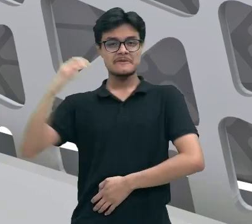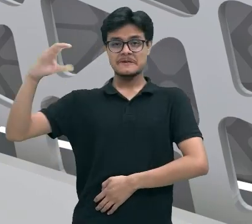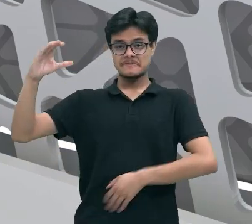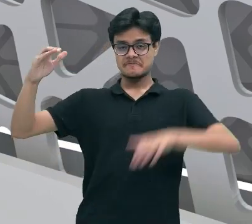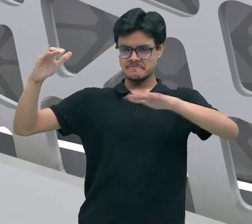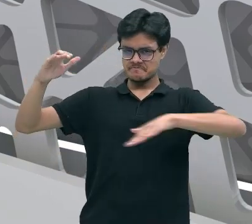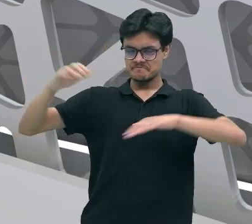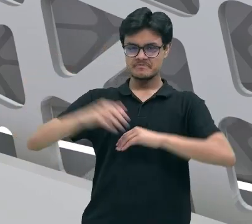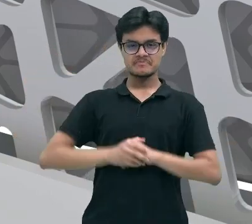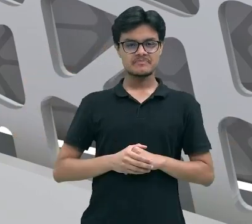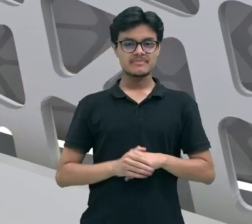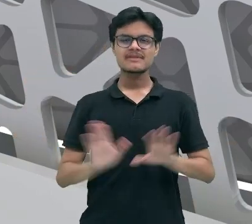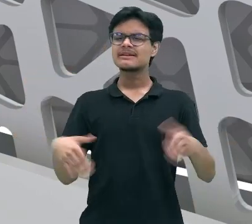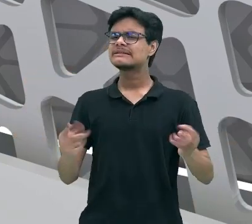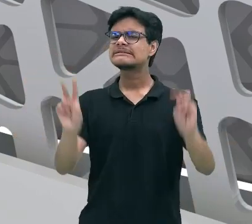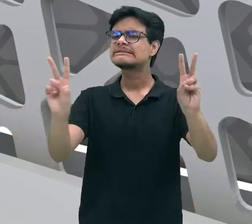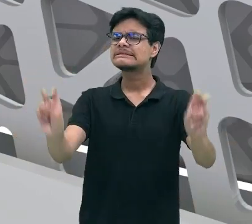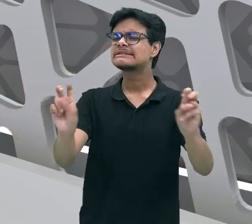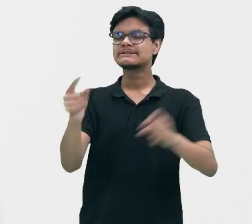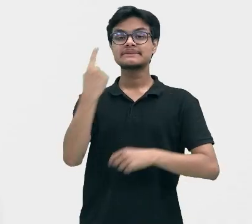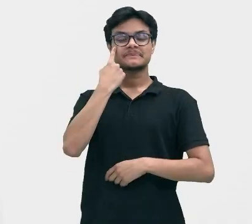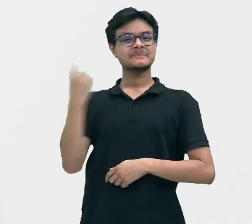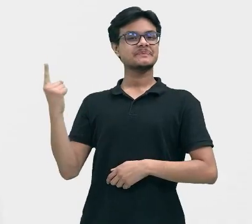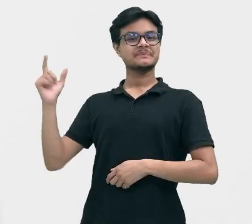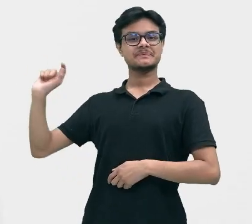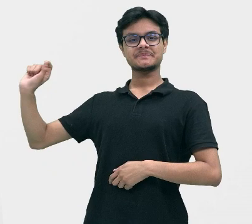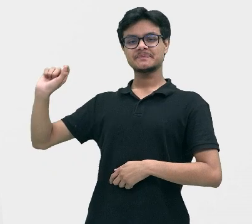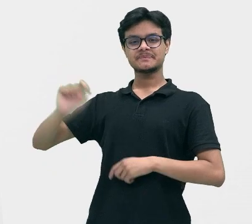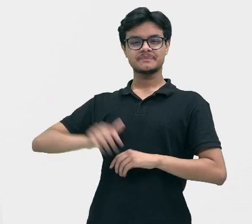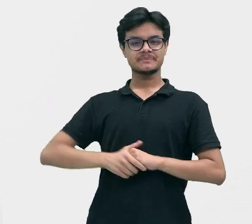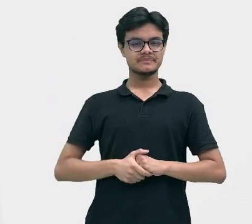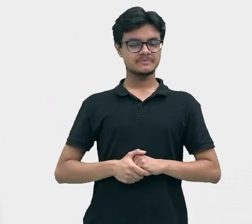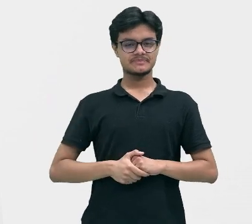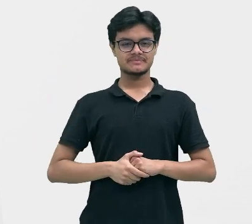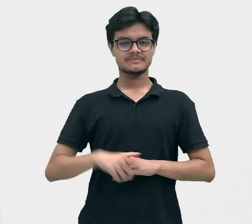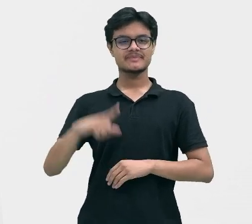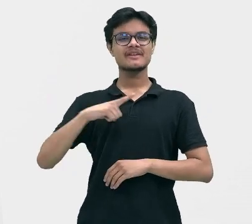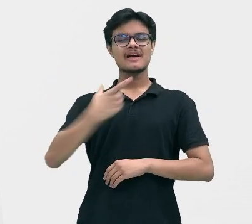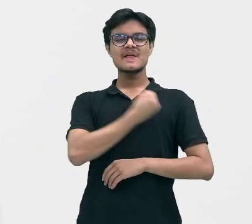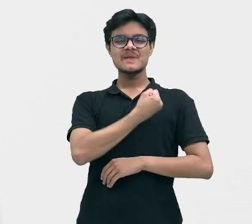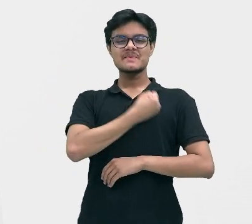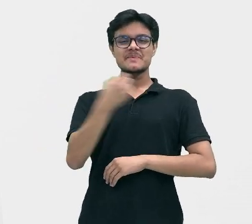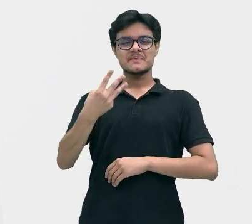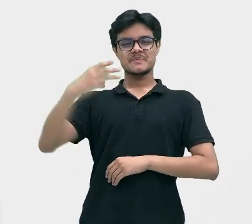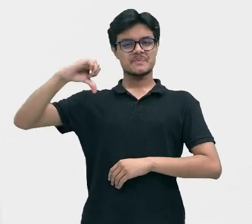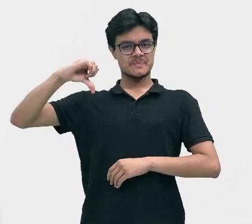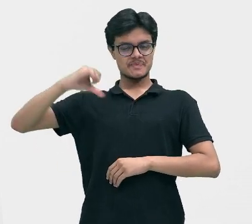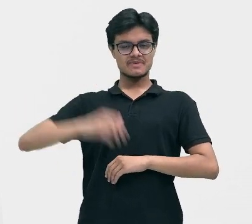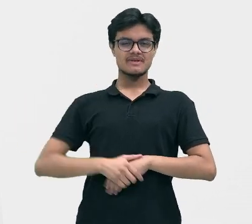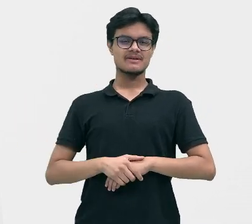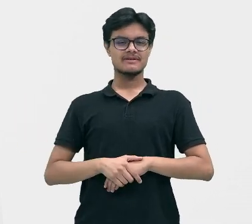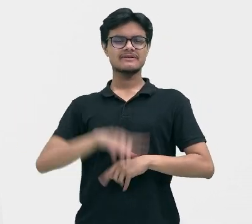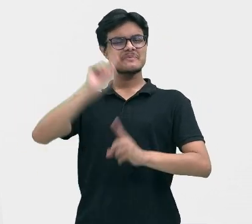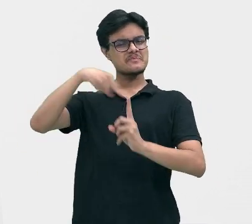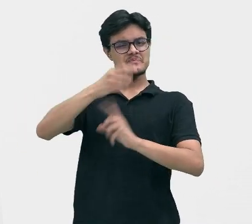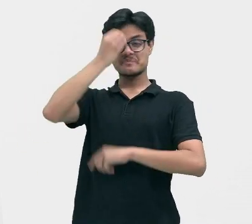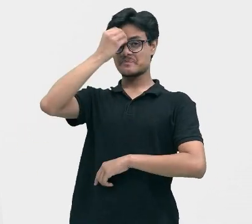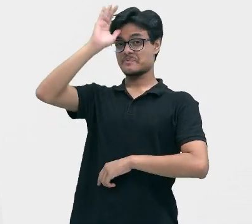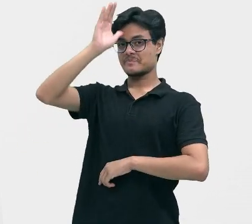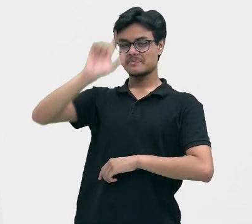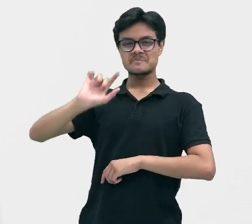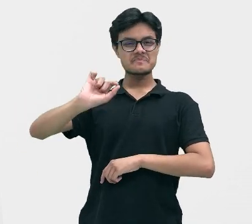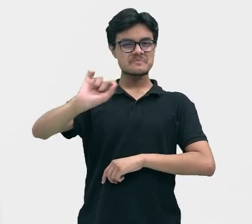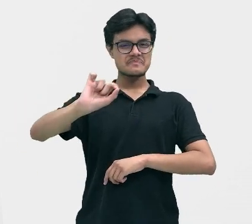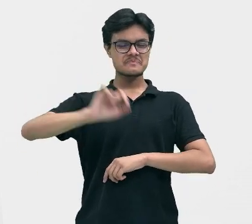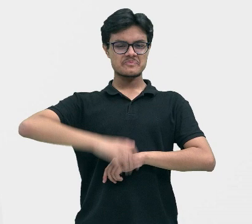vamos ver aí que vamos ter na aula vejam na nossa aula 39 né objeto de conhecimento